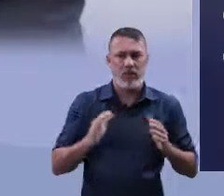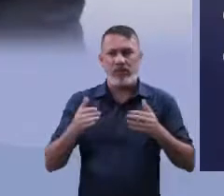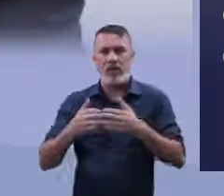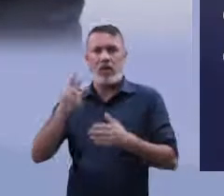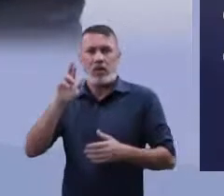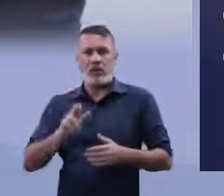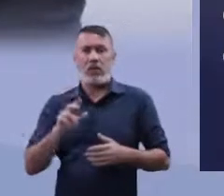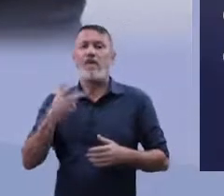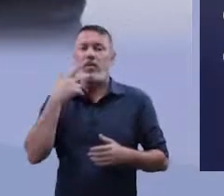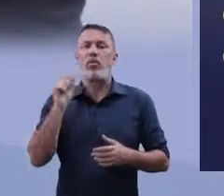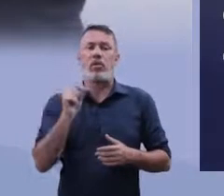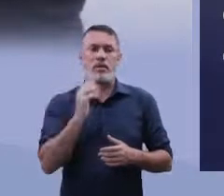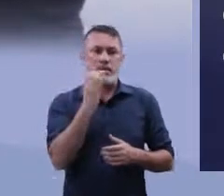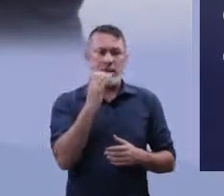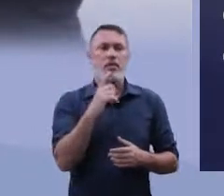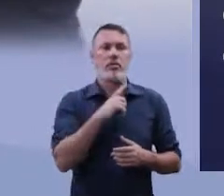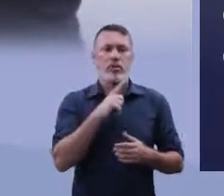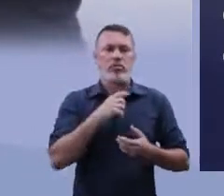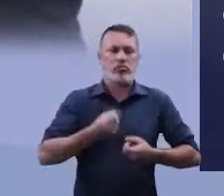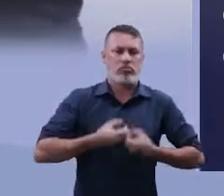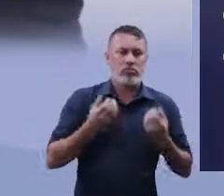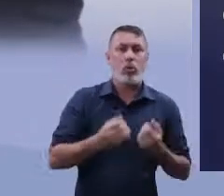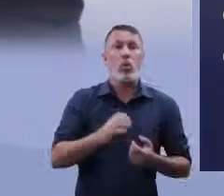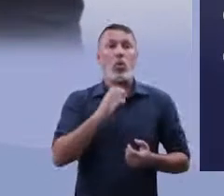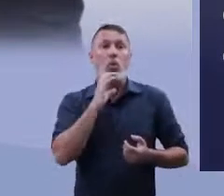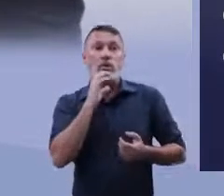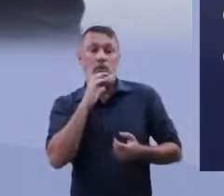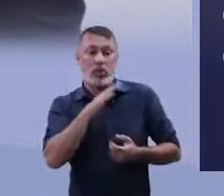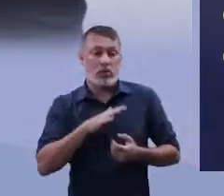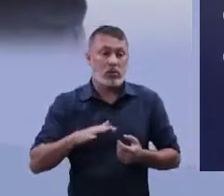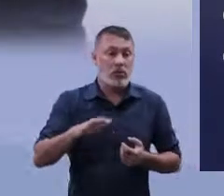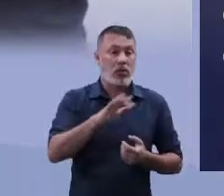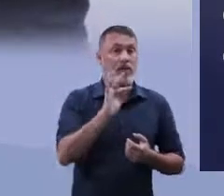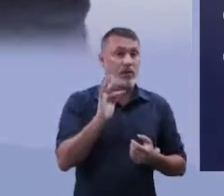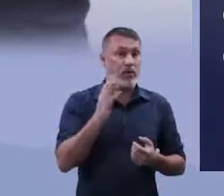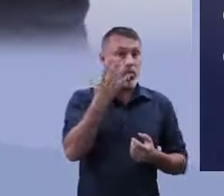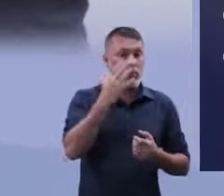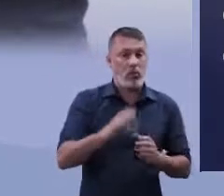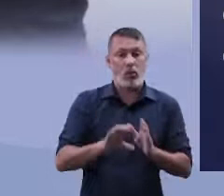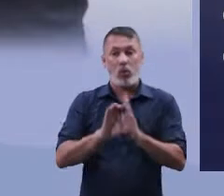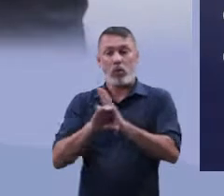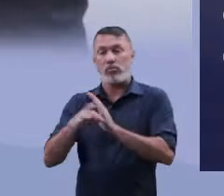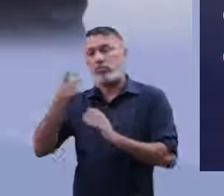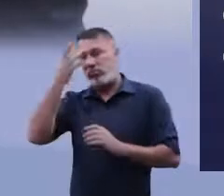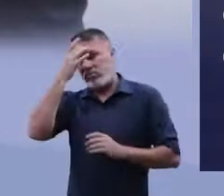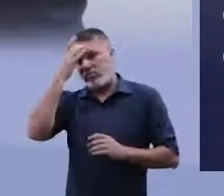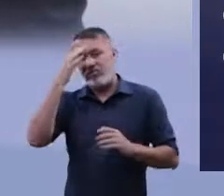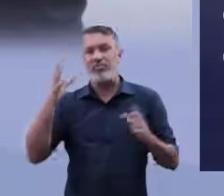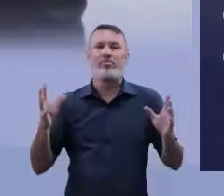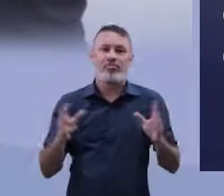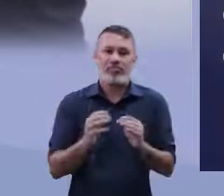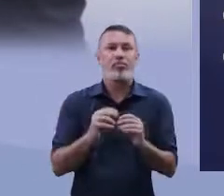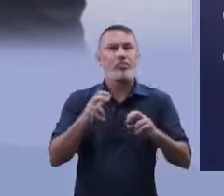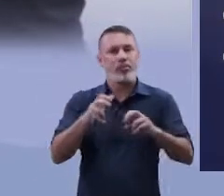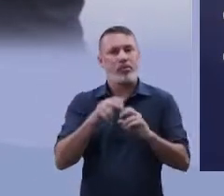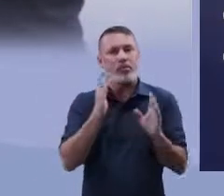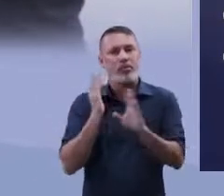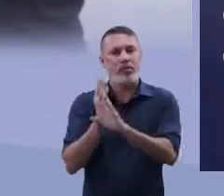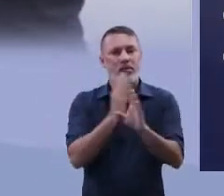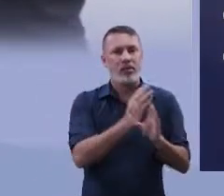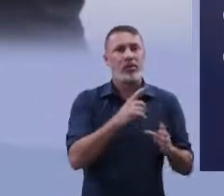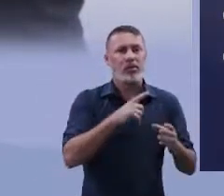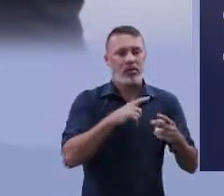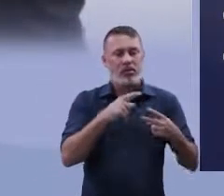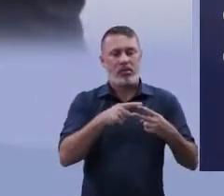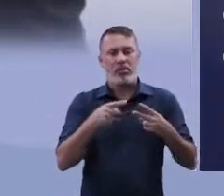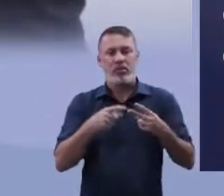constrói, portanto, a partir do fenômeno que alia a intuição sensível ao conceito do intelecto. Mais uma vez, ele tentando juntar